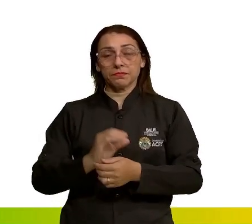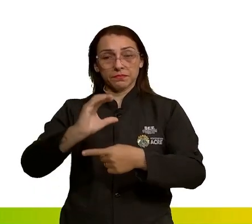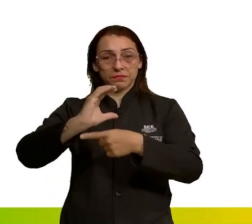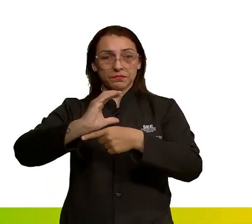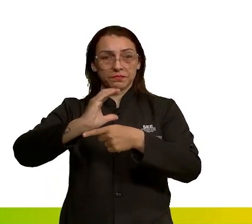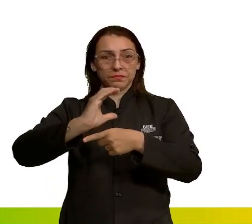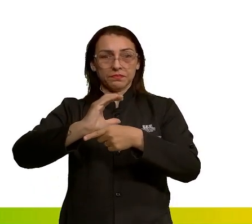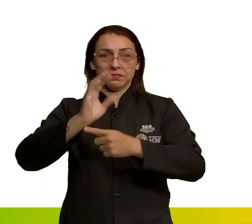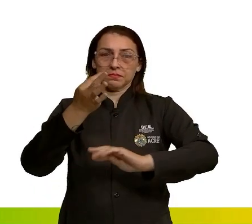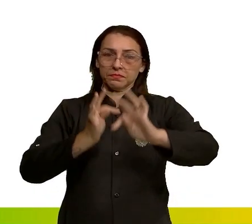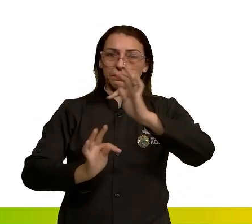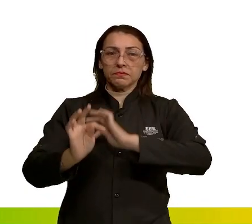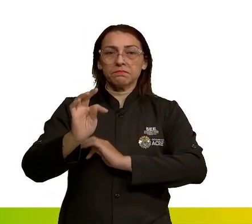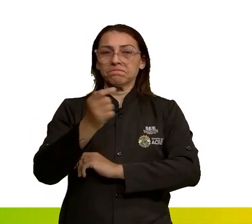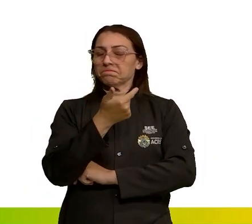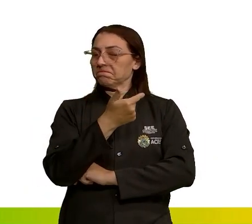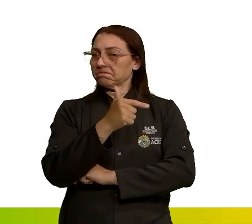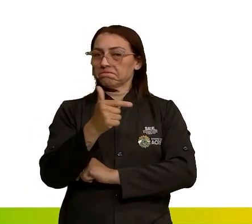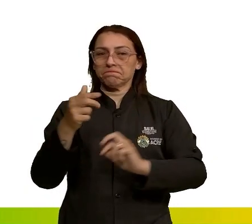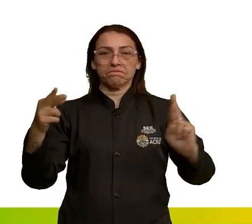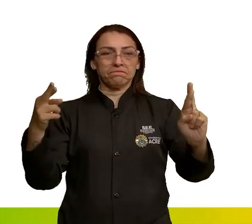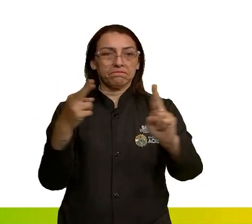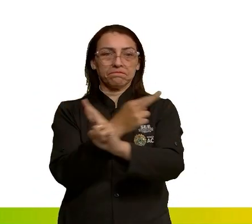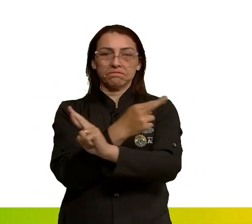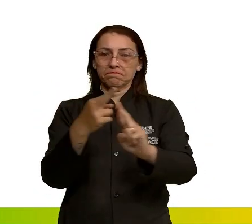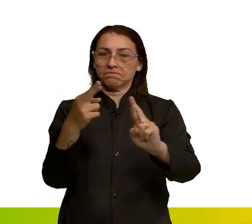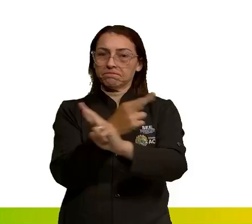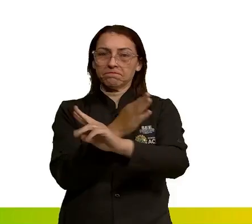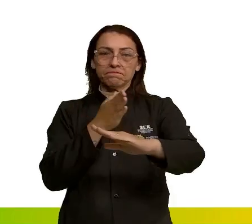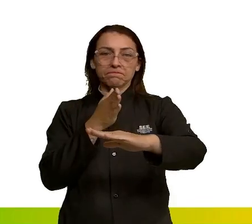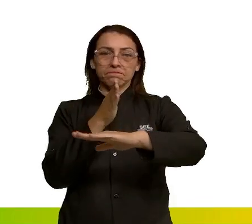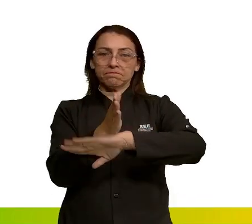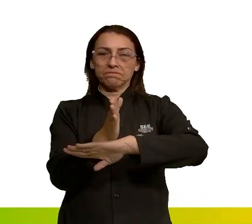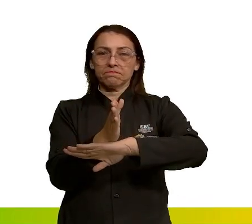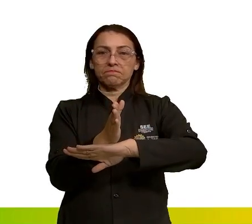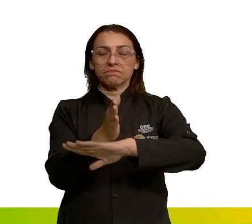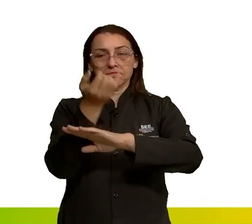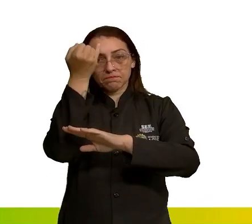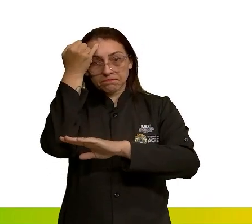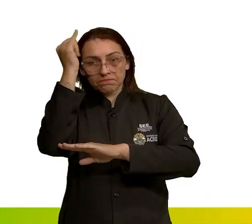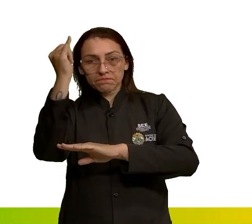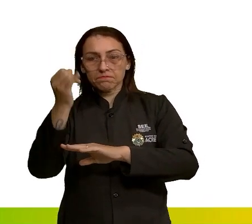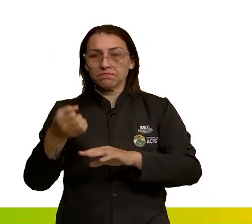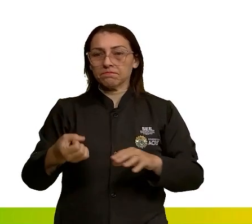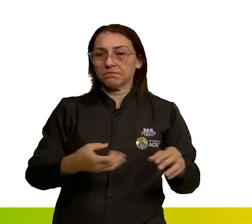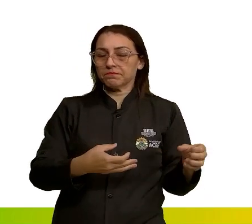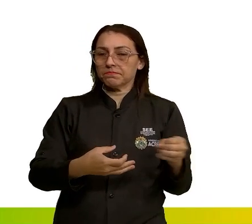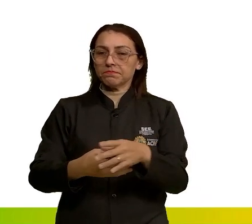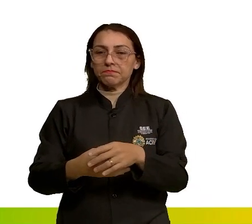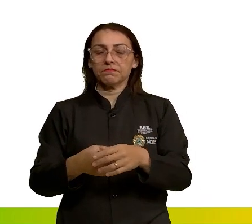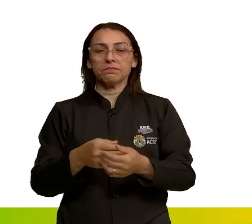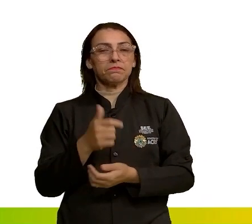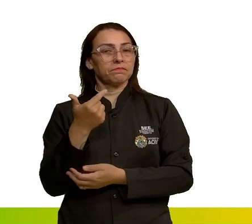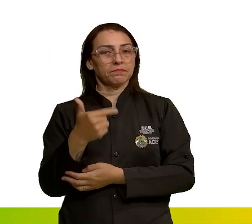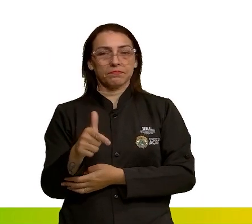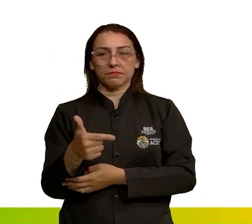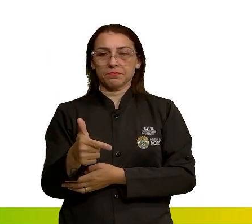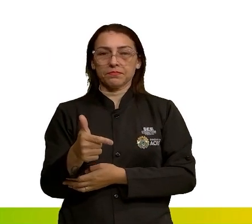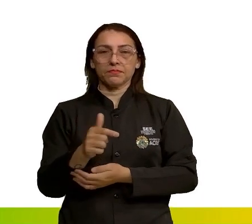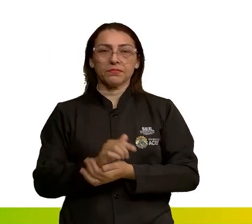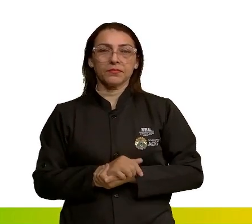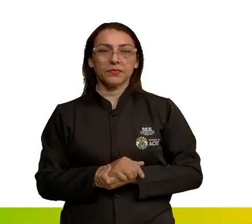Letra C. A tecnologia não tem uma relação direta com a criatividade